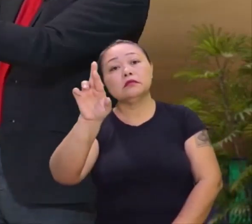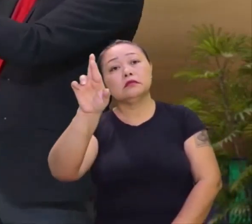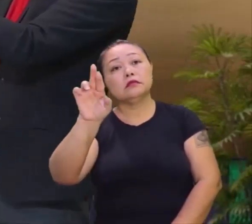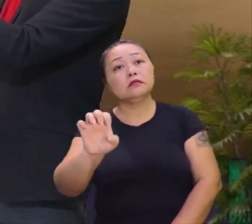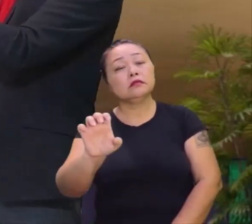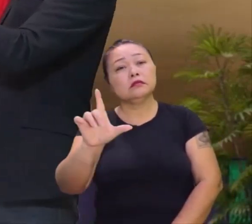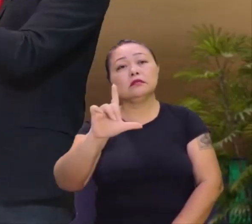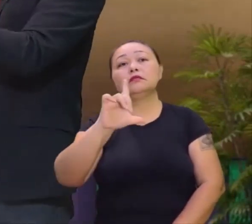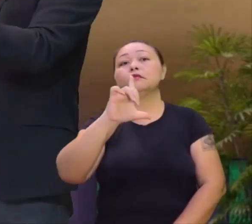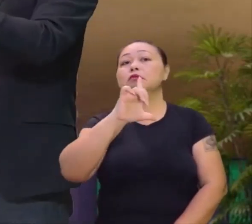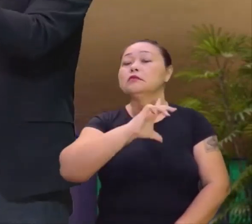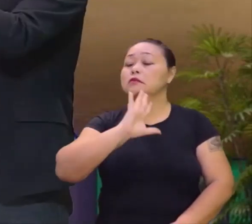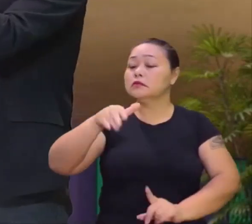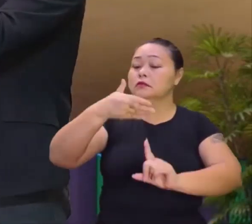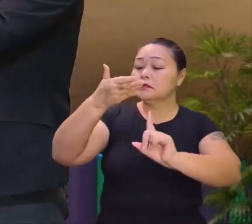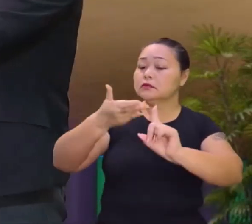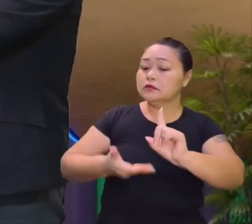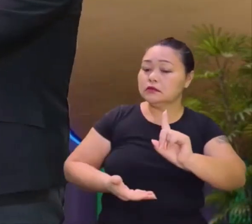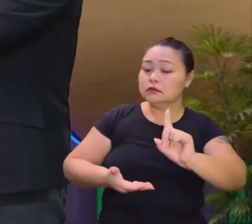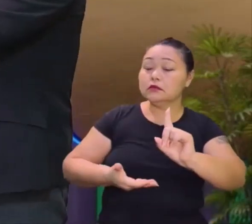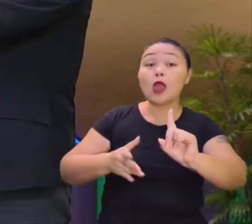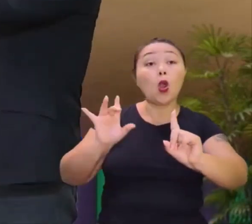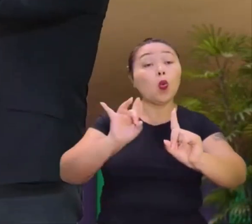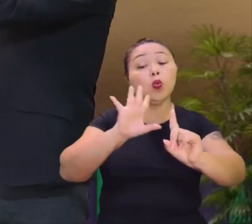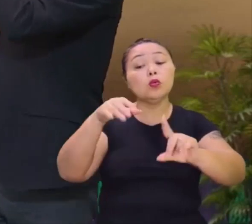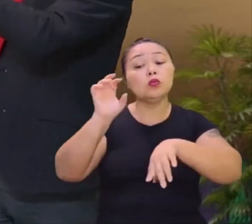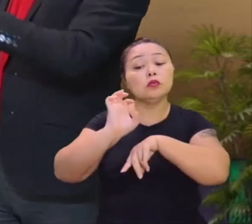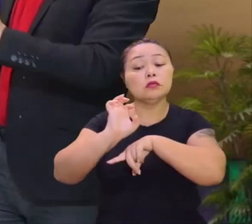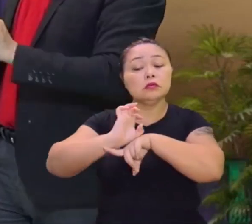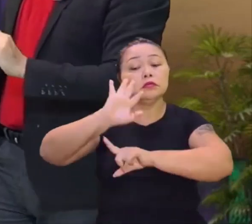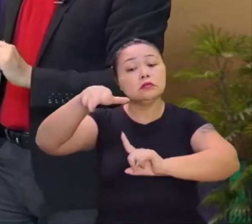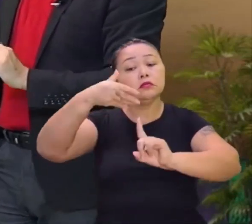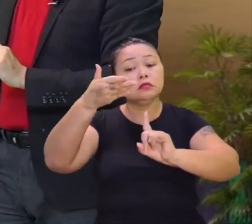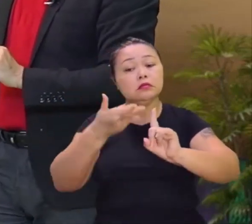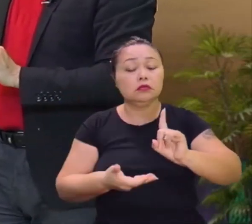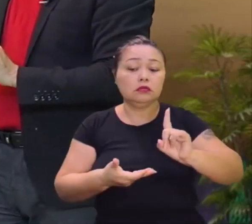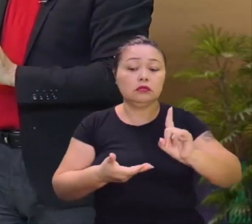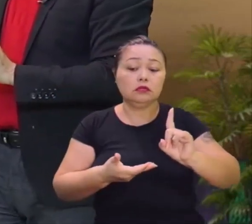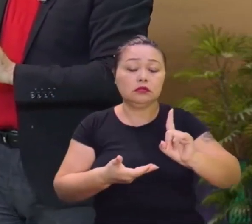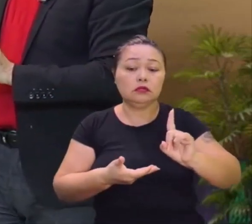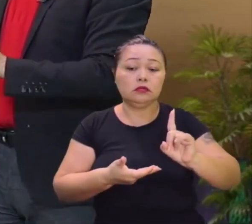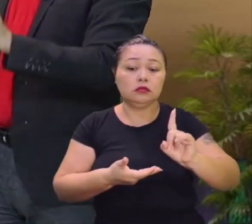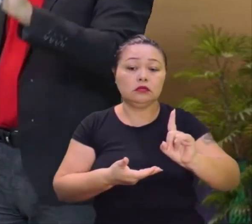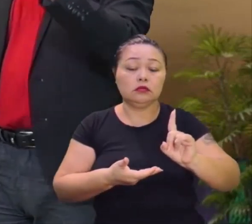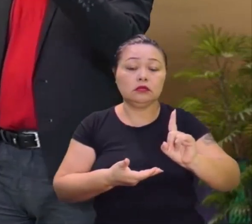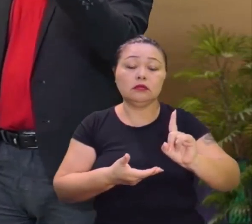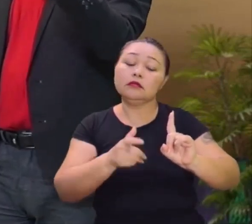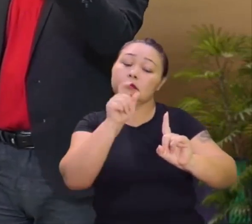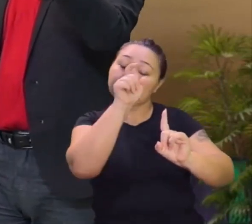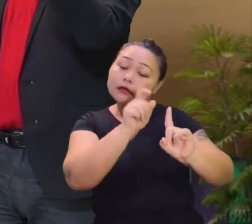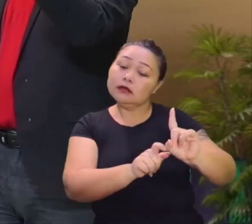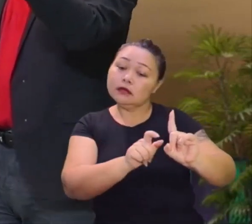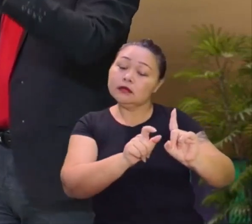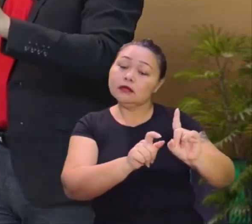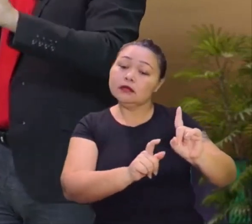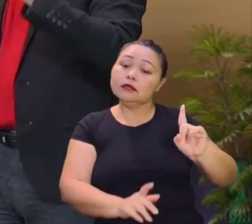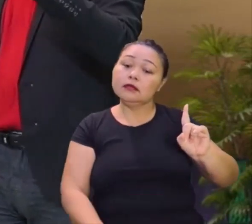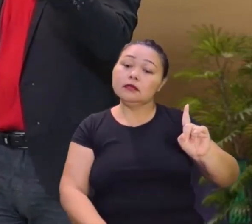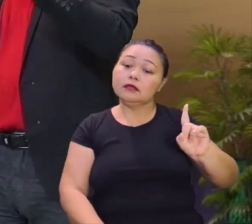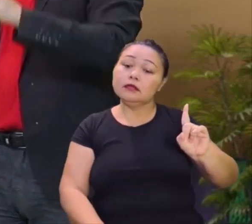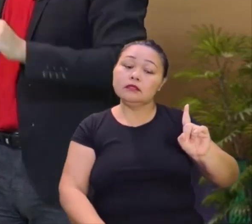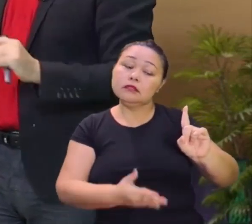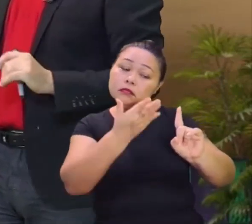homenagem, inclusive, é o único estado que homenageia um